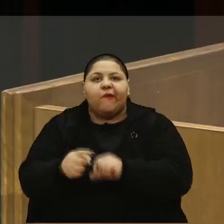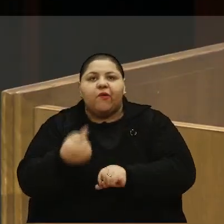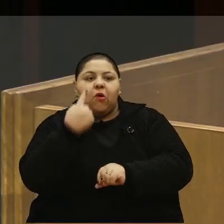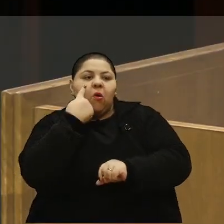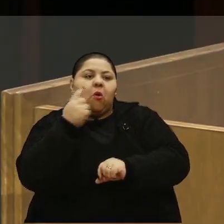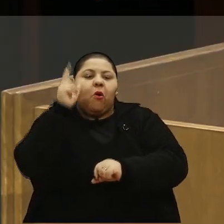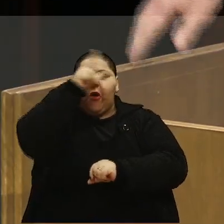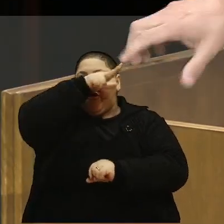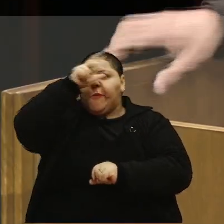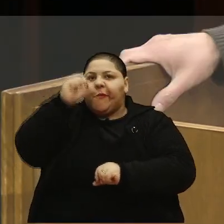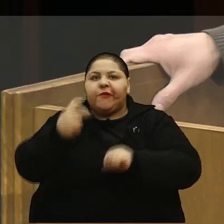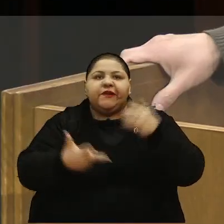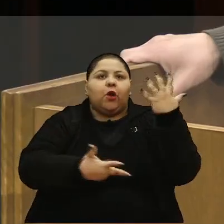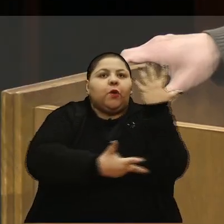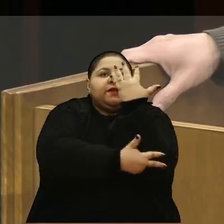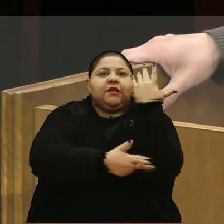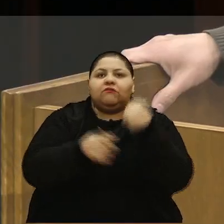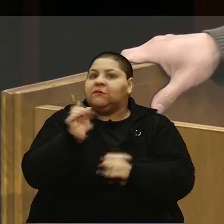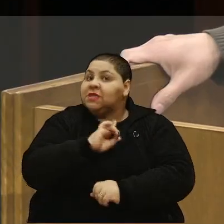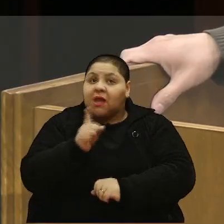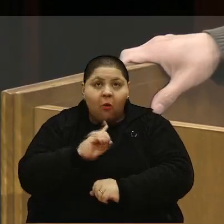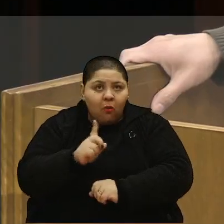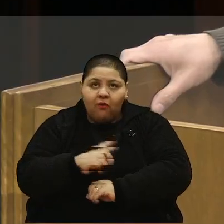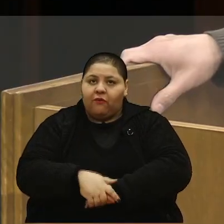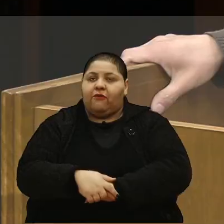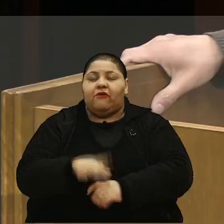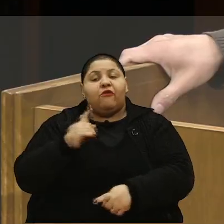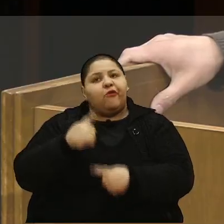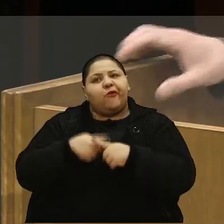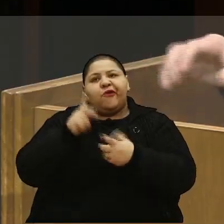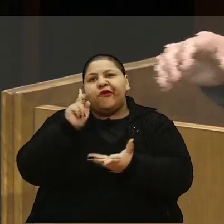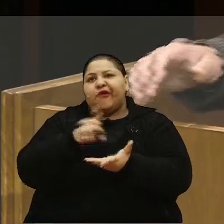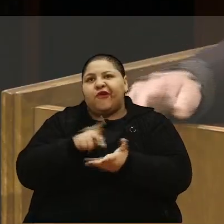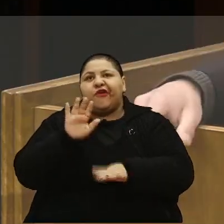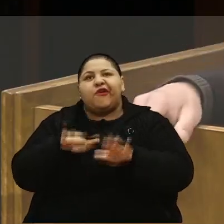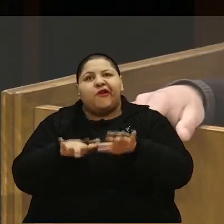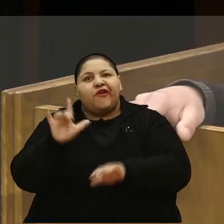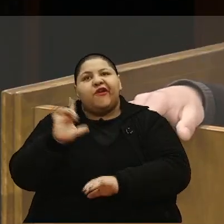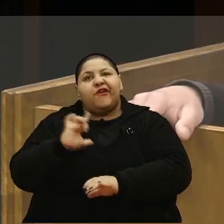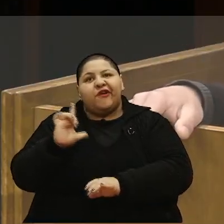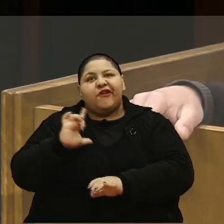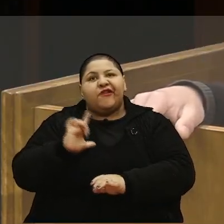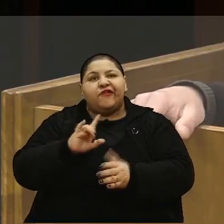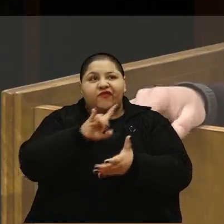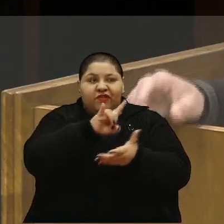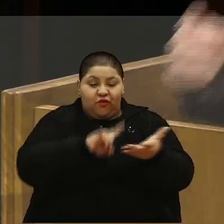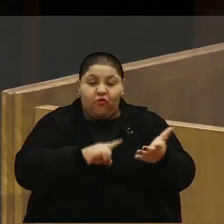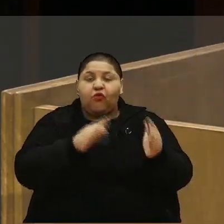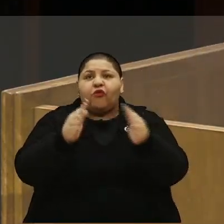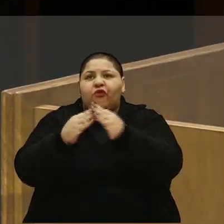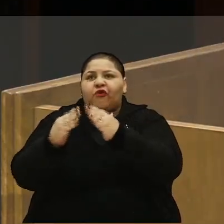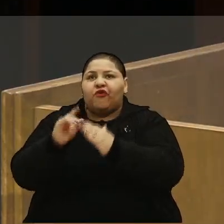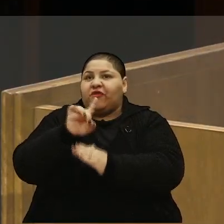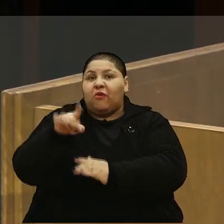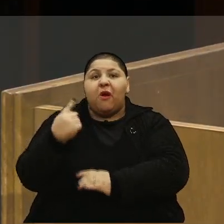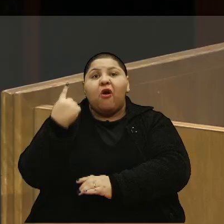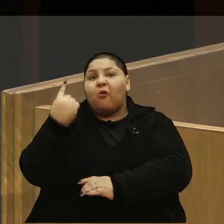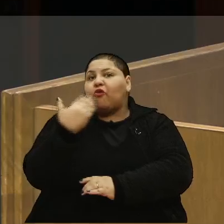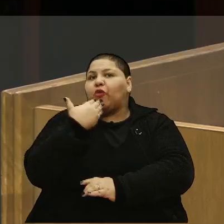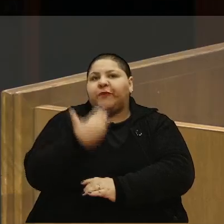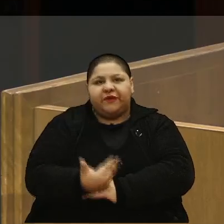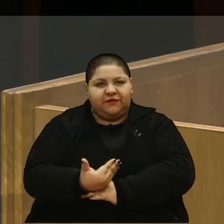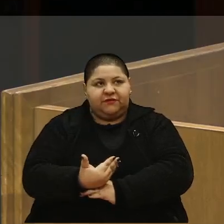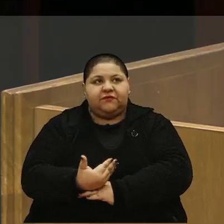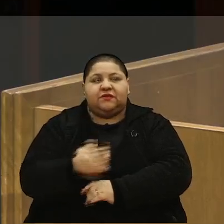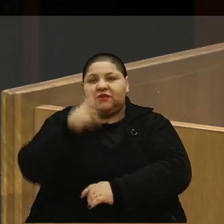prefeitura está cortando uma árvore. Não, porque de fato às vezes existe um abaixo-assinado dos moradores, não é um morador que pediu.